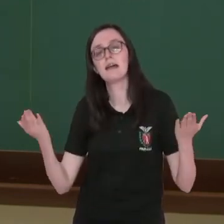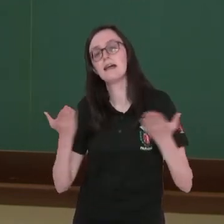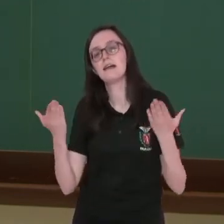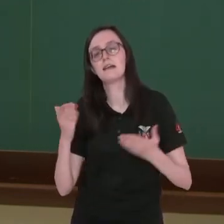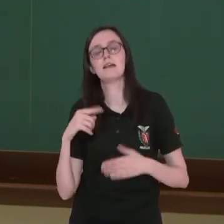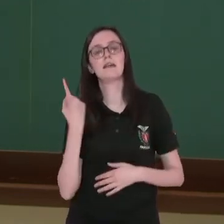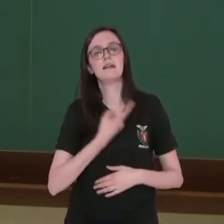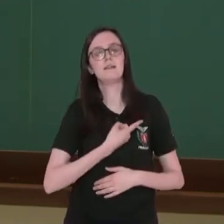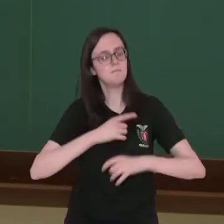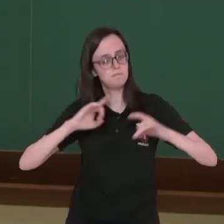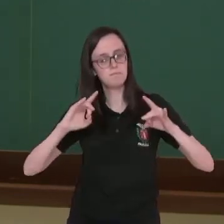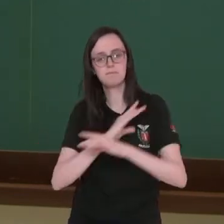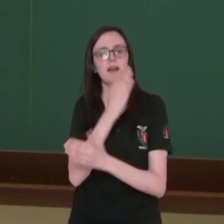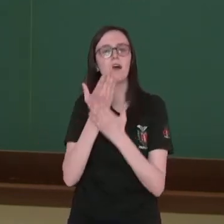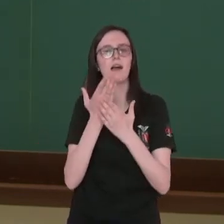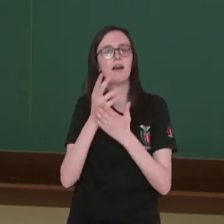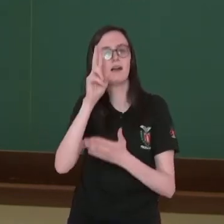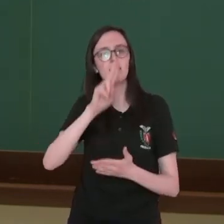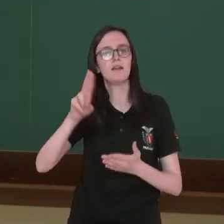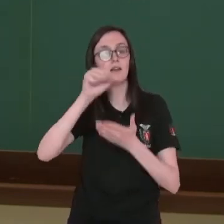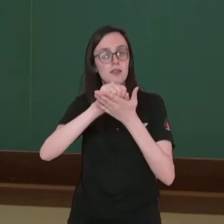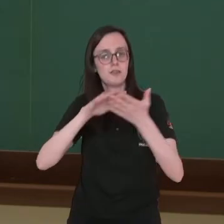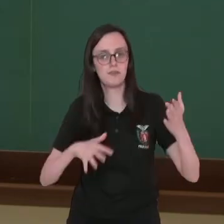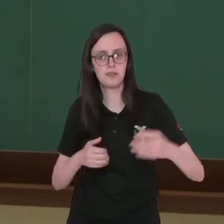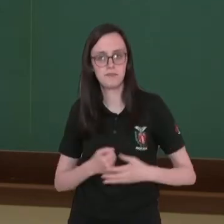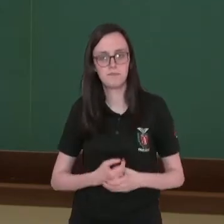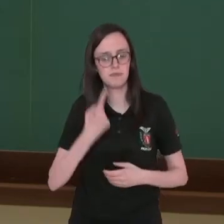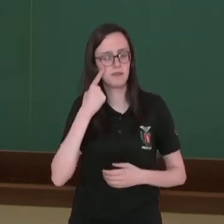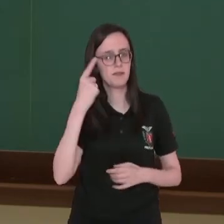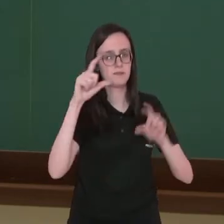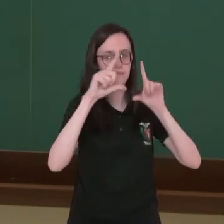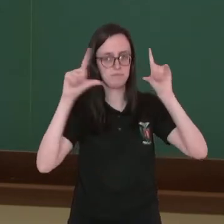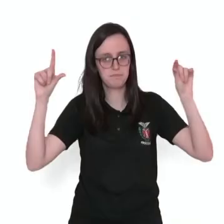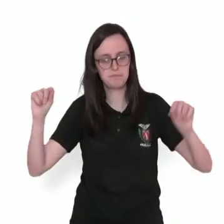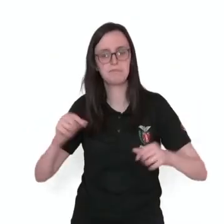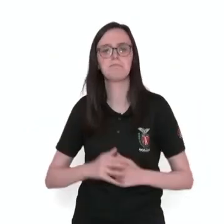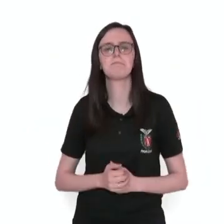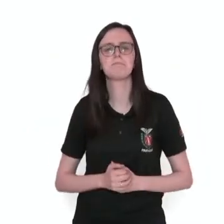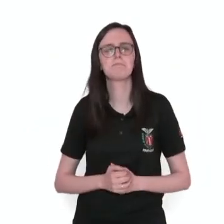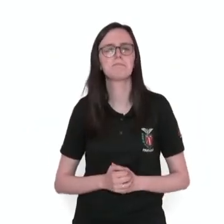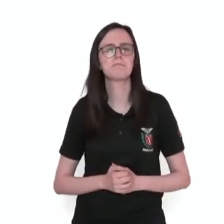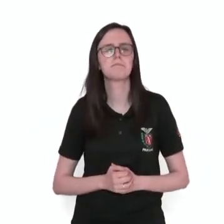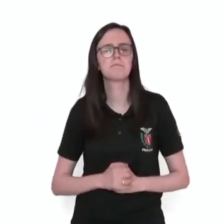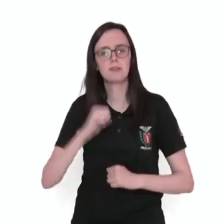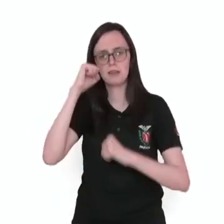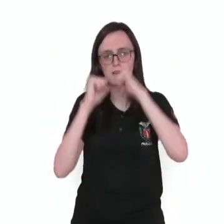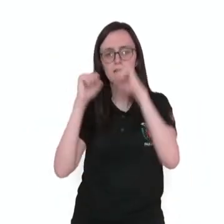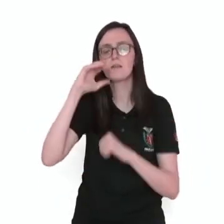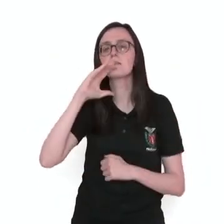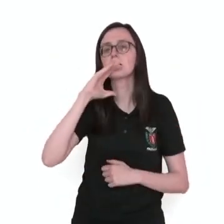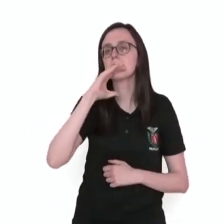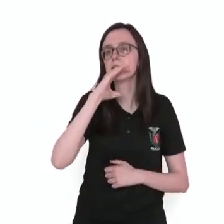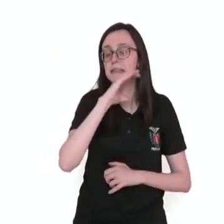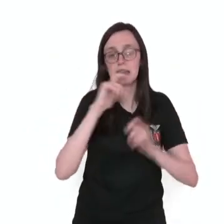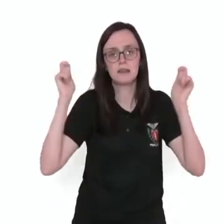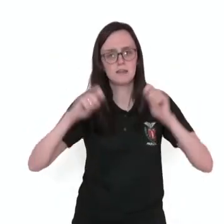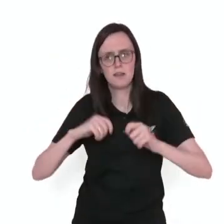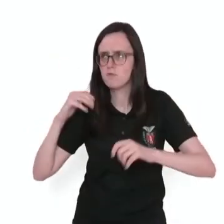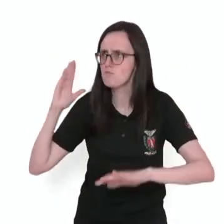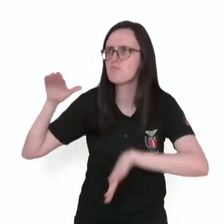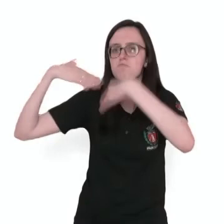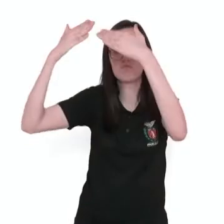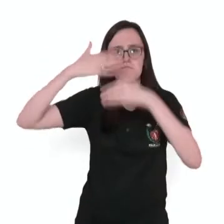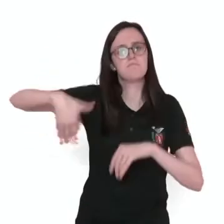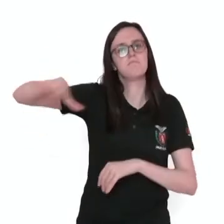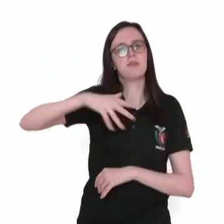Agora vamos fechar a nossa aula falando uma atividade. Ele fala o seguinte: as máquinas térmicas permitiram um avanço na humanidade.